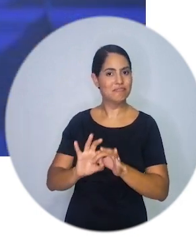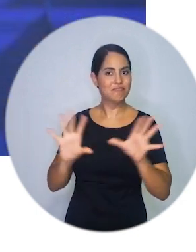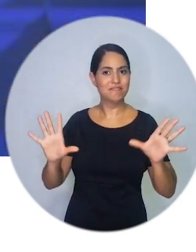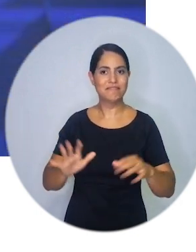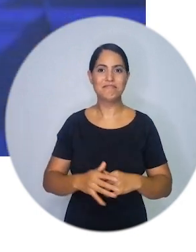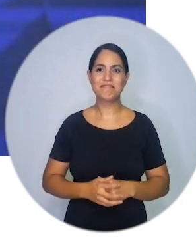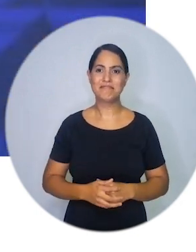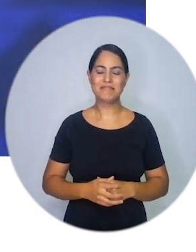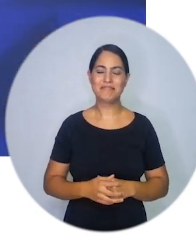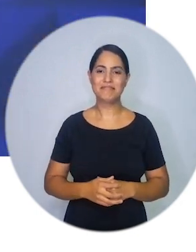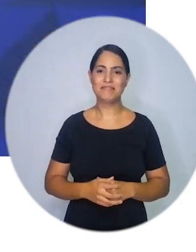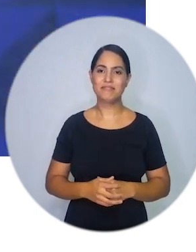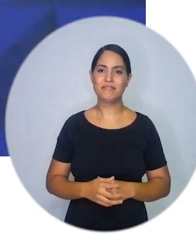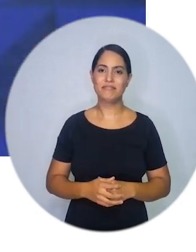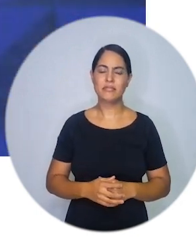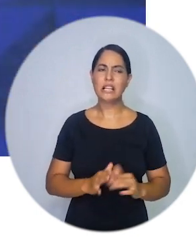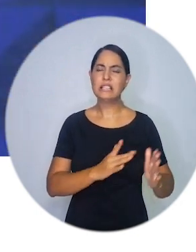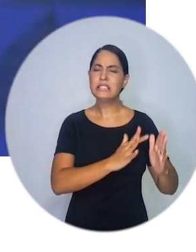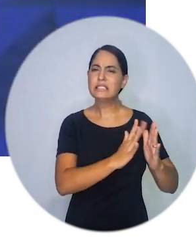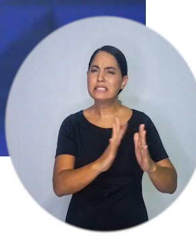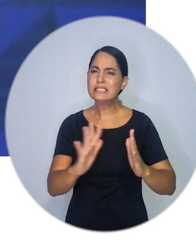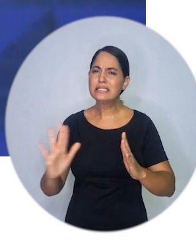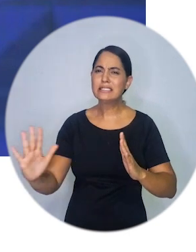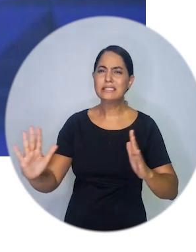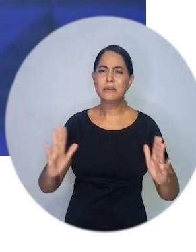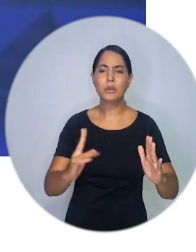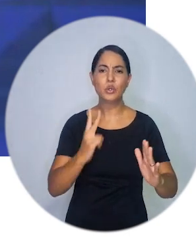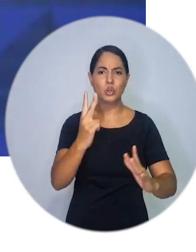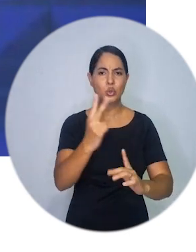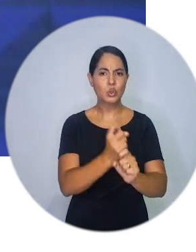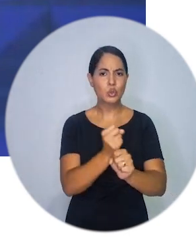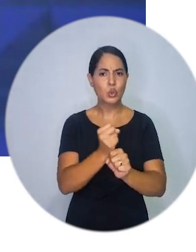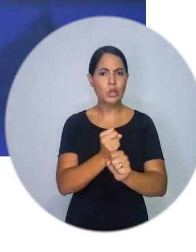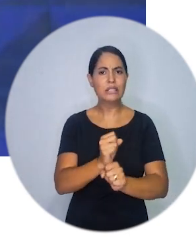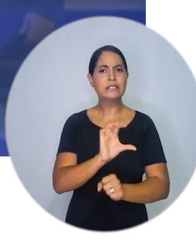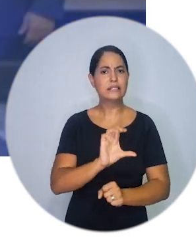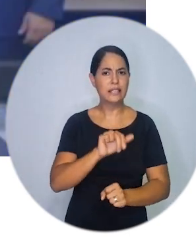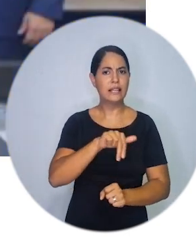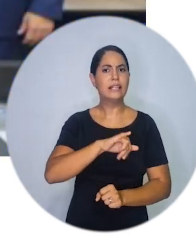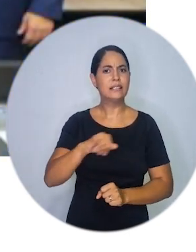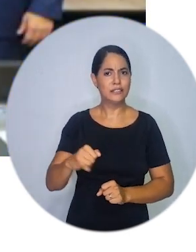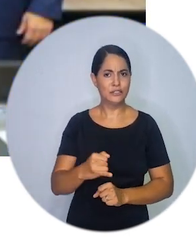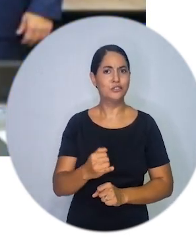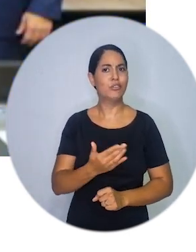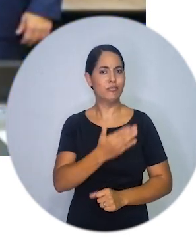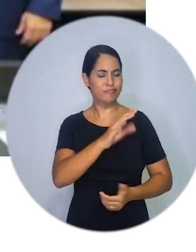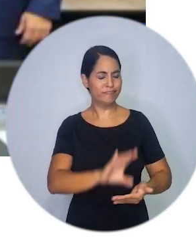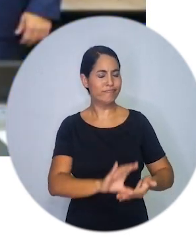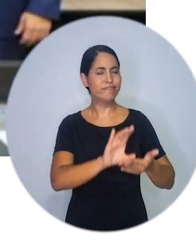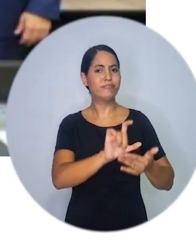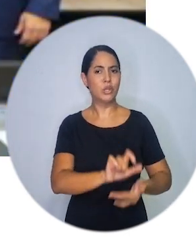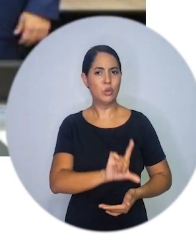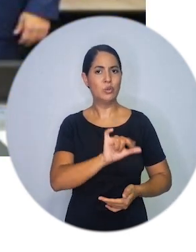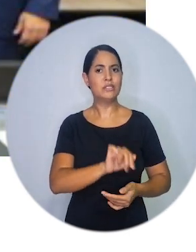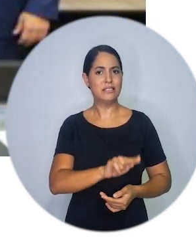disposição. Foram muitas as realizações ao longo desses quase 2 anos no CNJ, conselheira